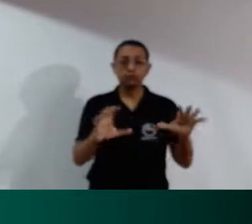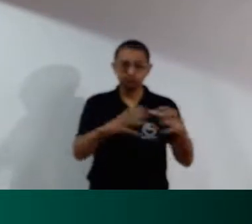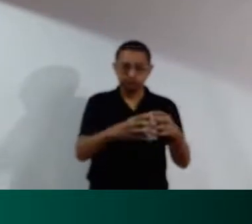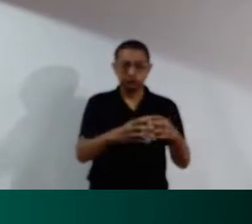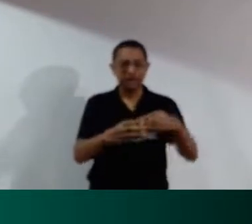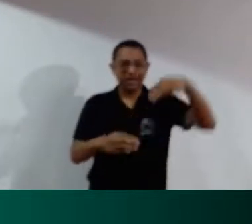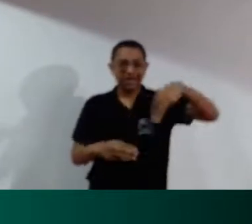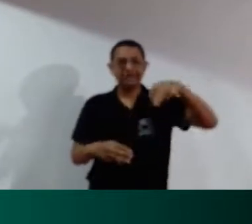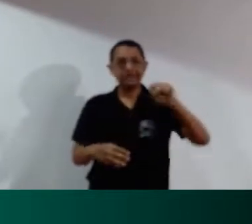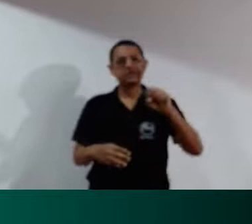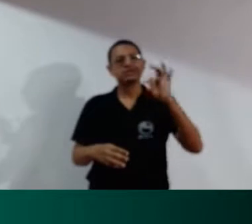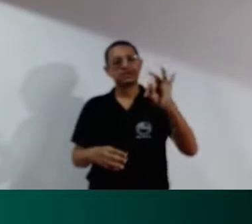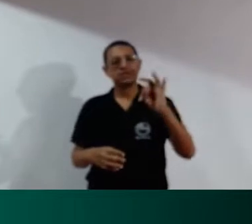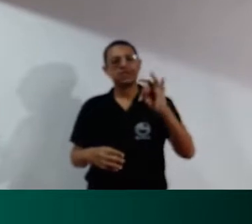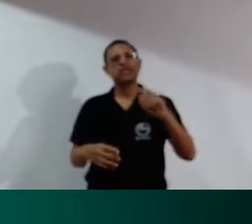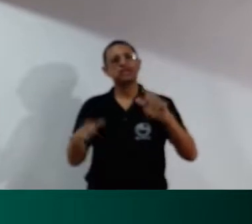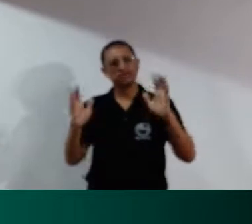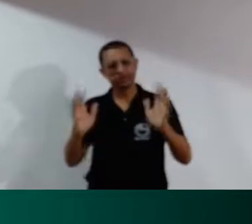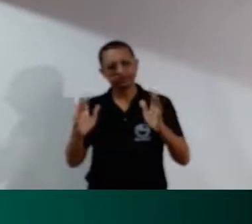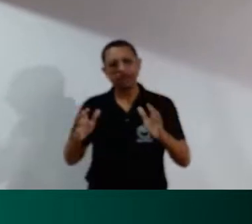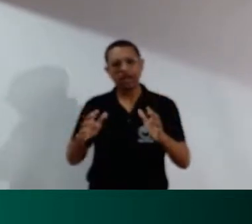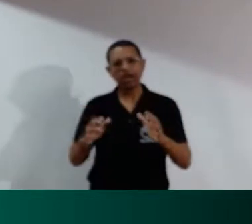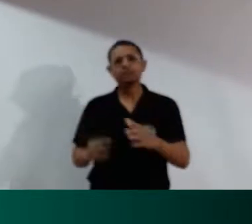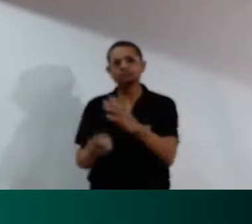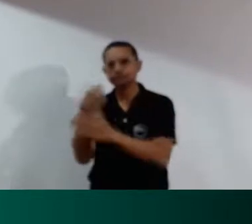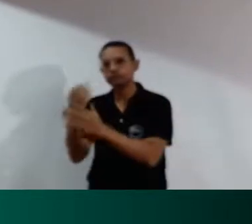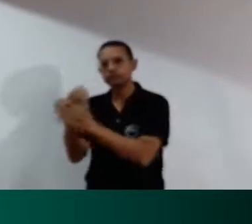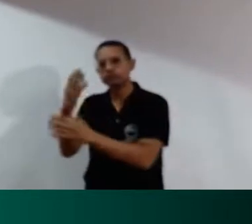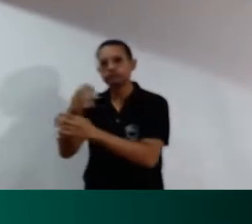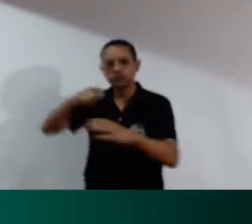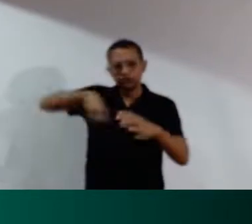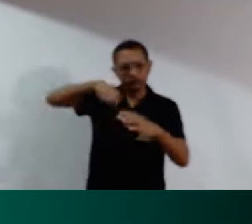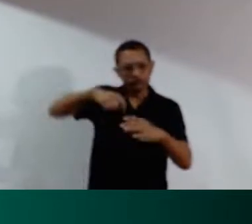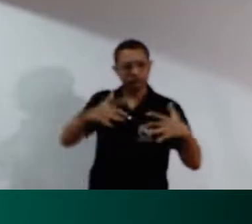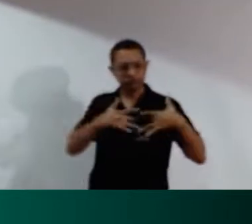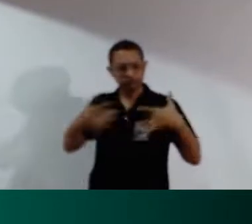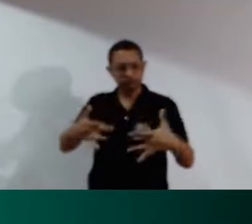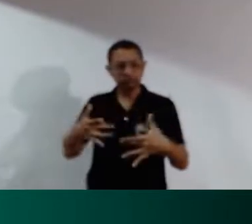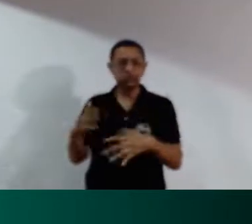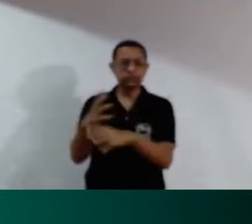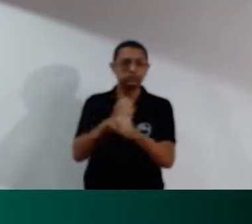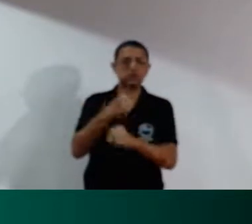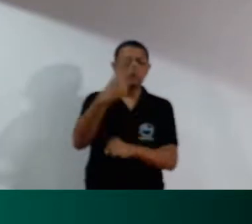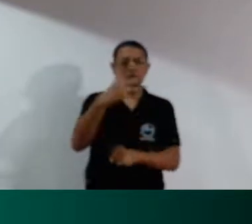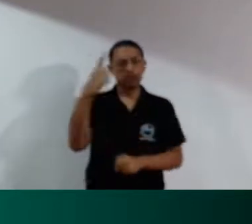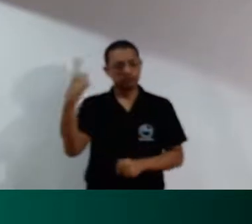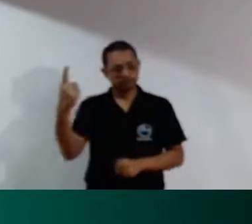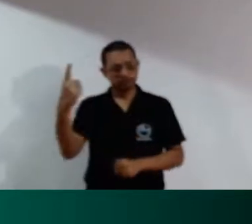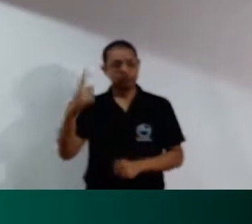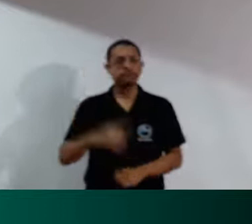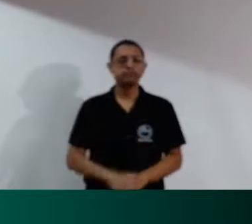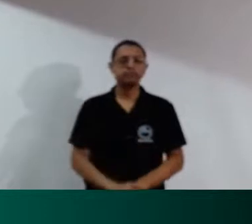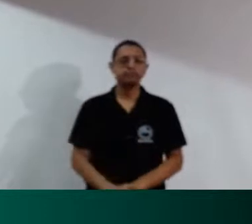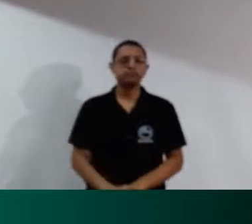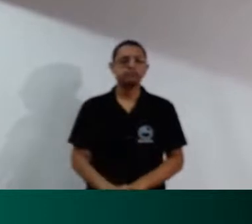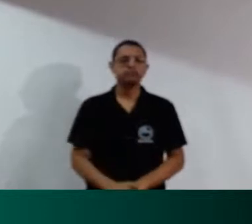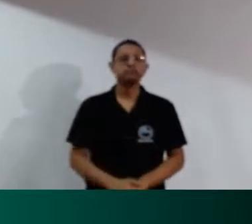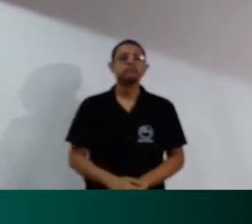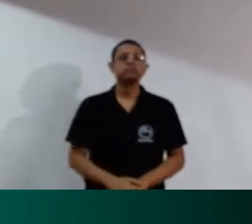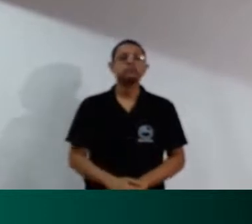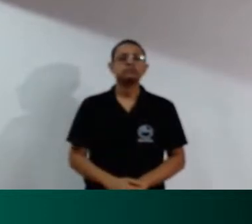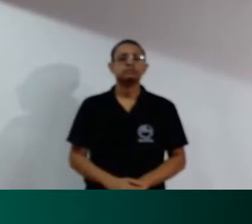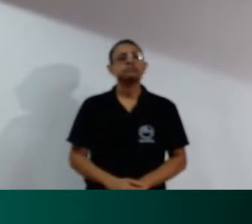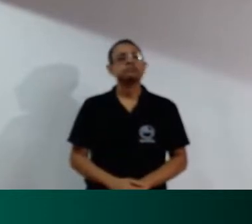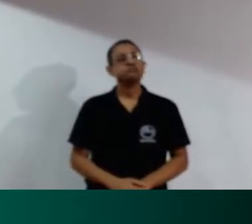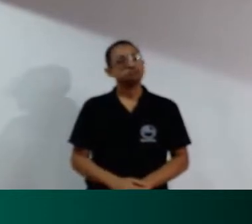31 cozinha solidaris se a gente fizer uma conta a grosso modo não é a grosso modo aí a gente deve